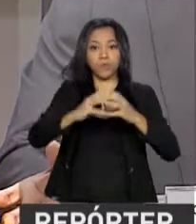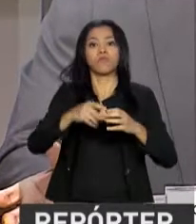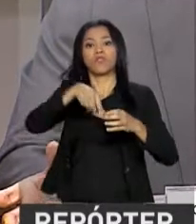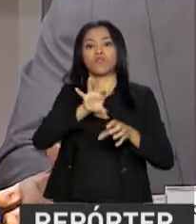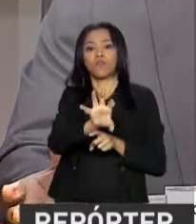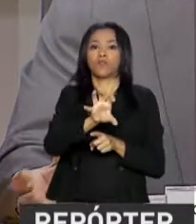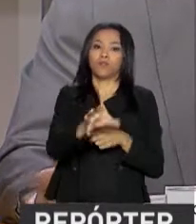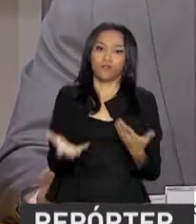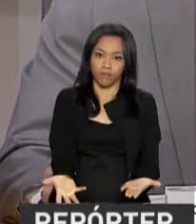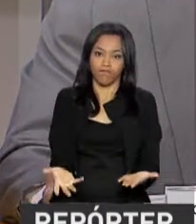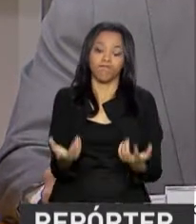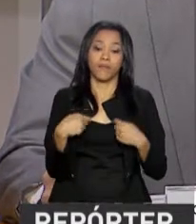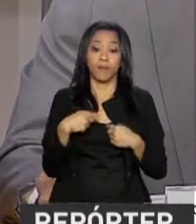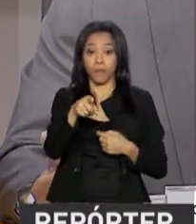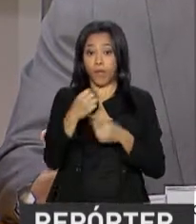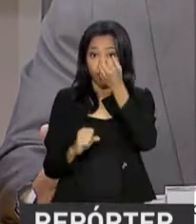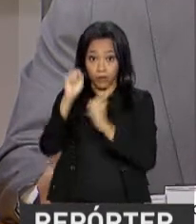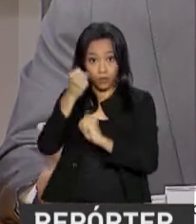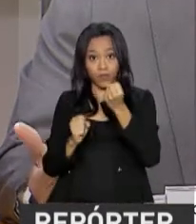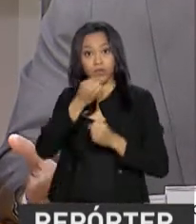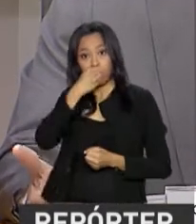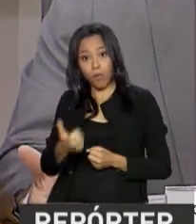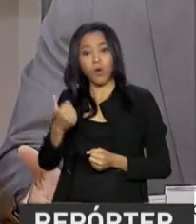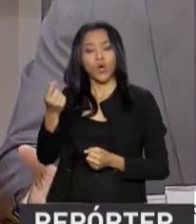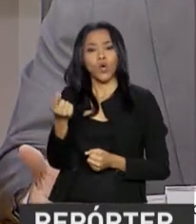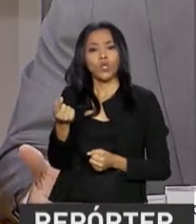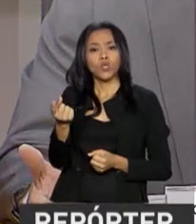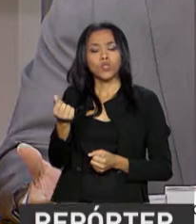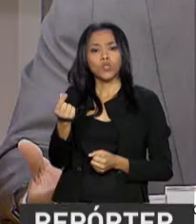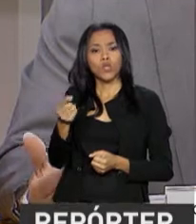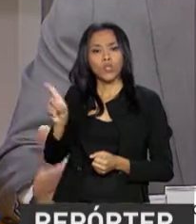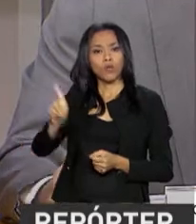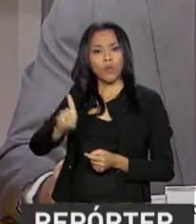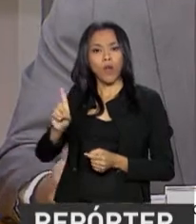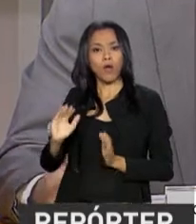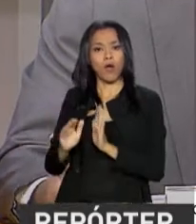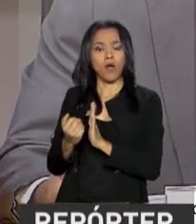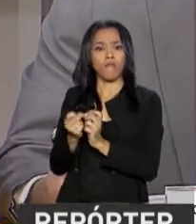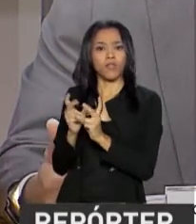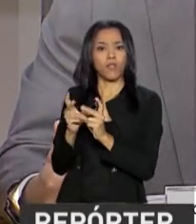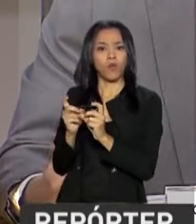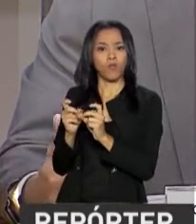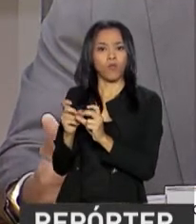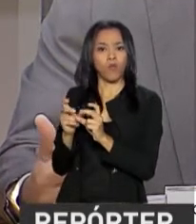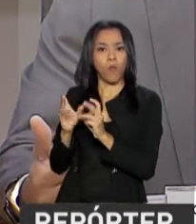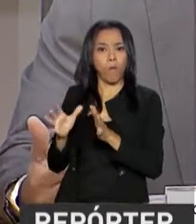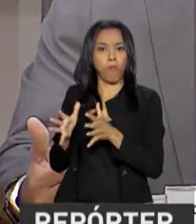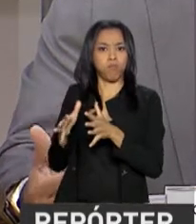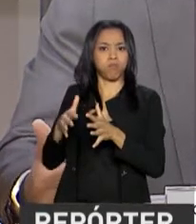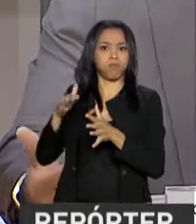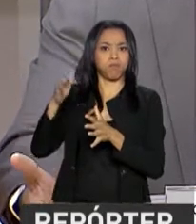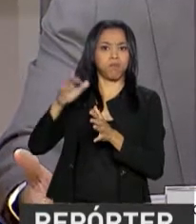importadora então sempre que nós temos um aumento do volume em dólares das importações significa que a indústria está a